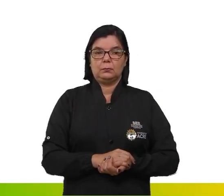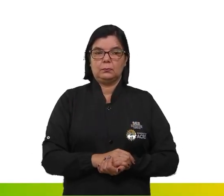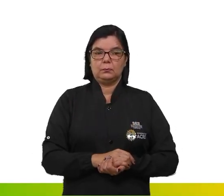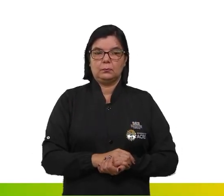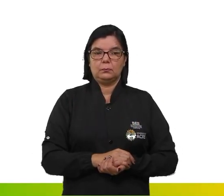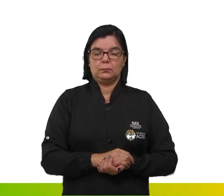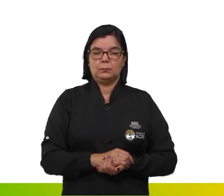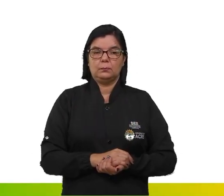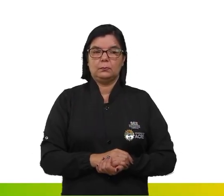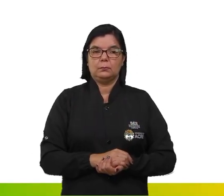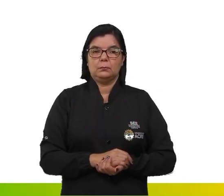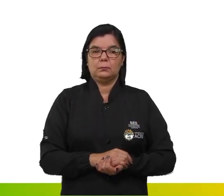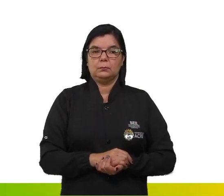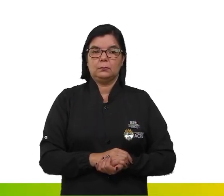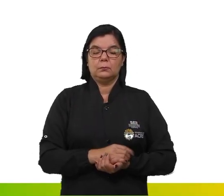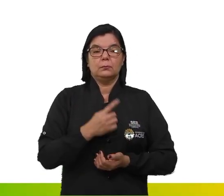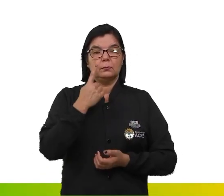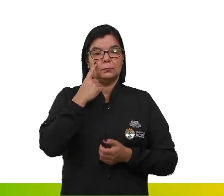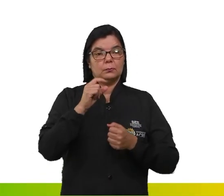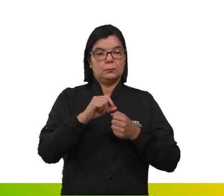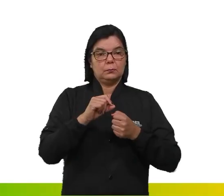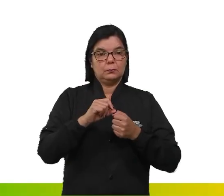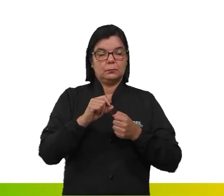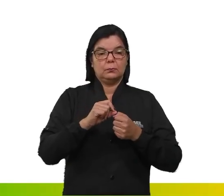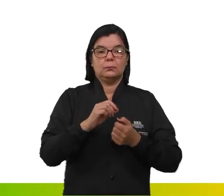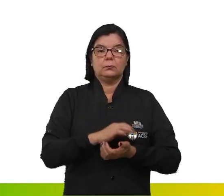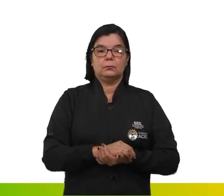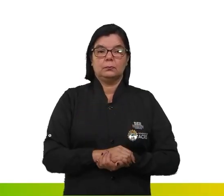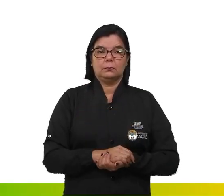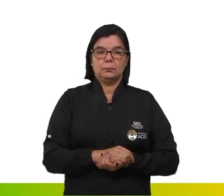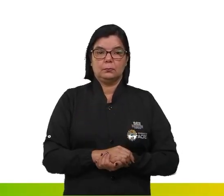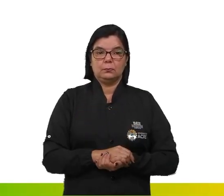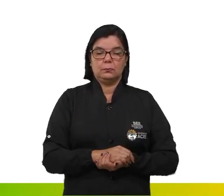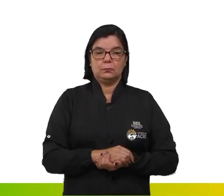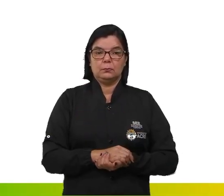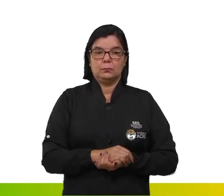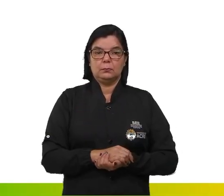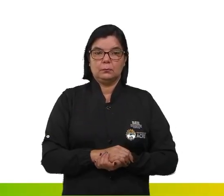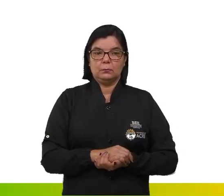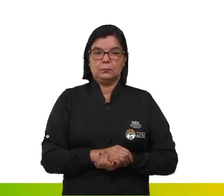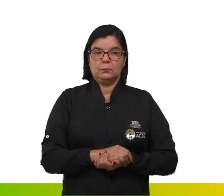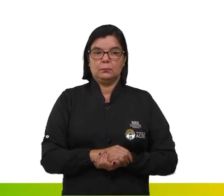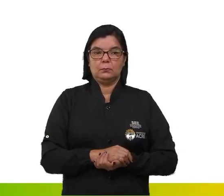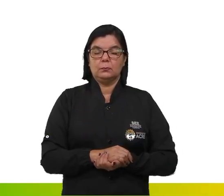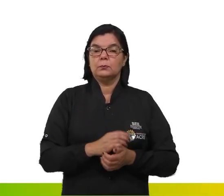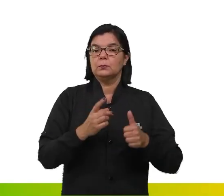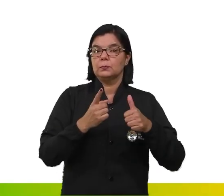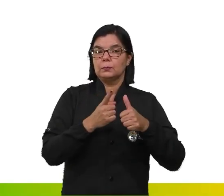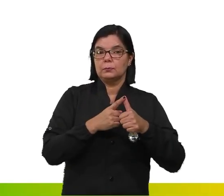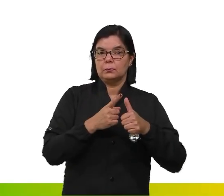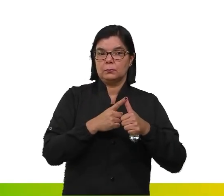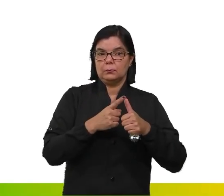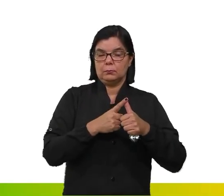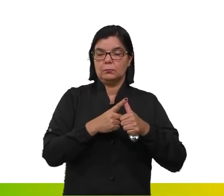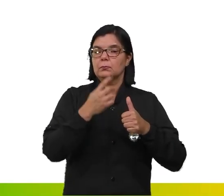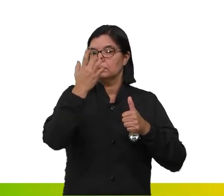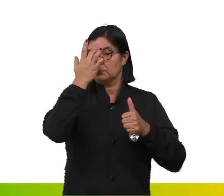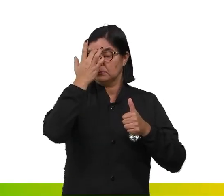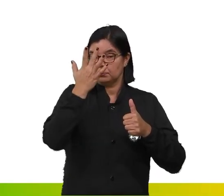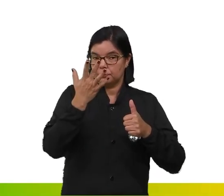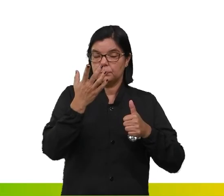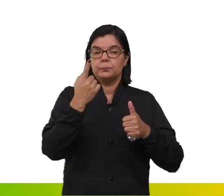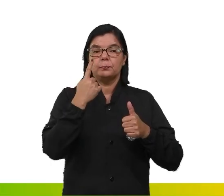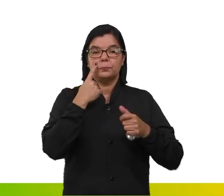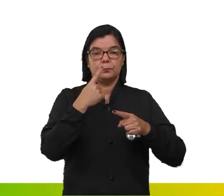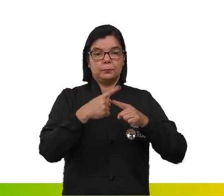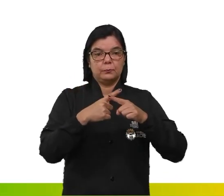Tá, desculpa. Eu vou fazer o seguinte. Eu sei um acre e eu sei um hectare. O primeiro terreno em hectare fica bem facinho